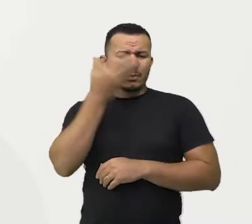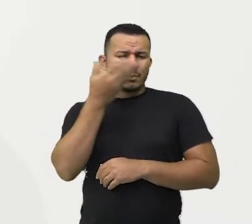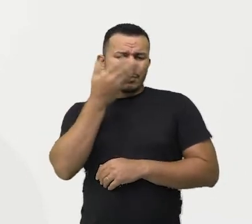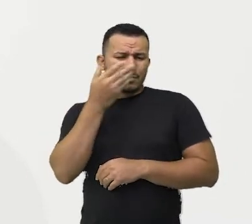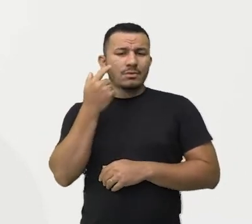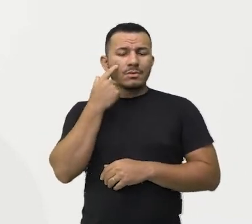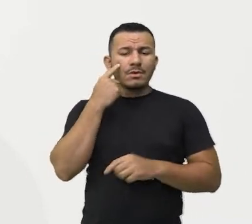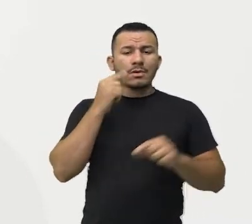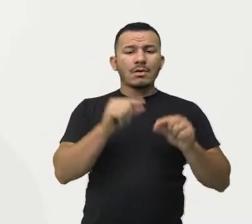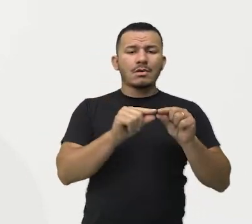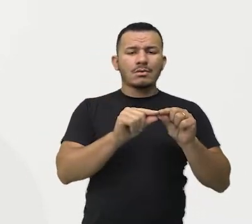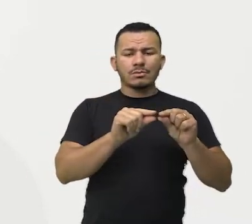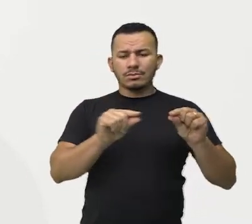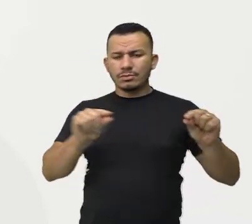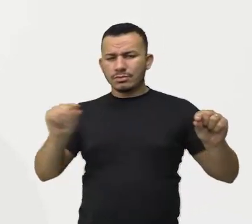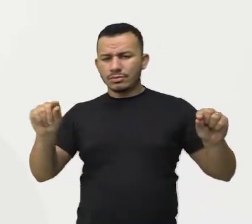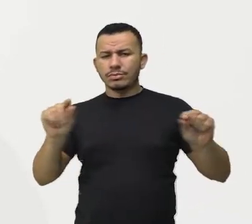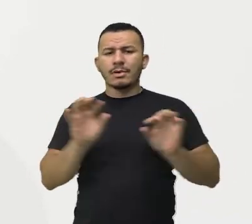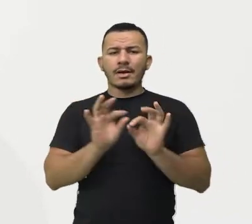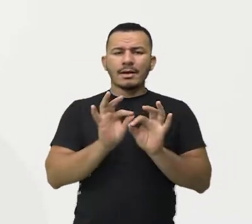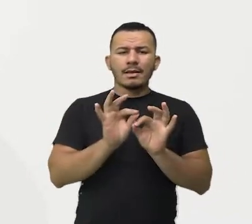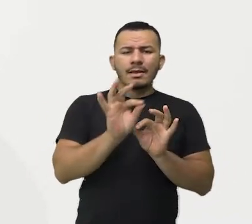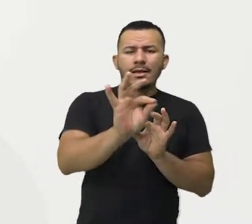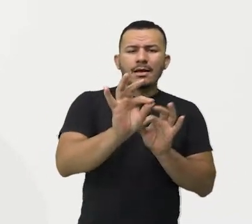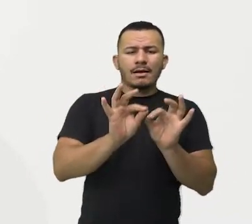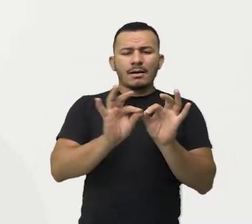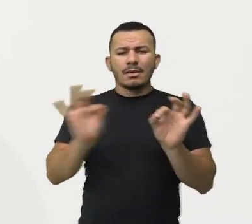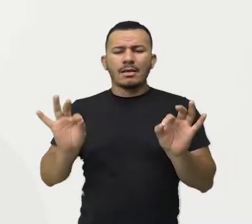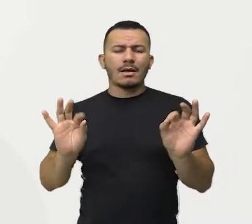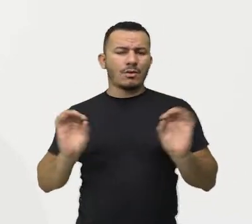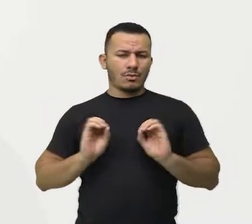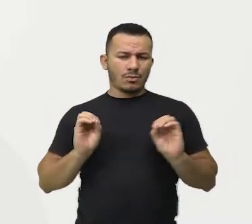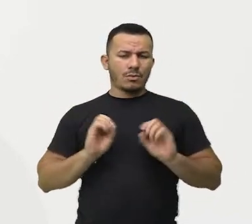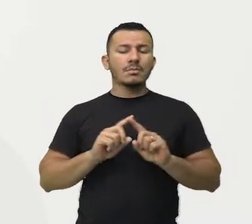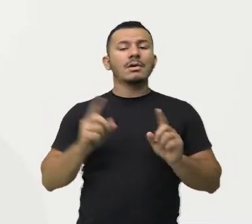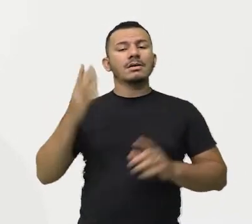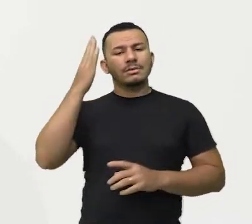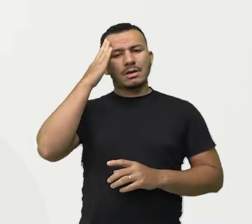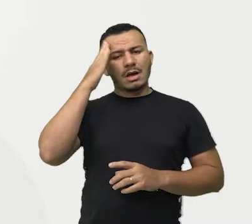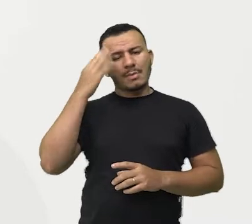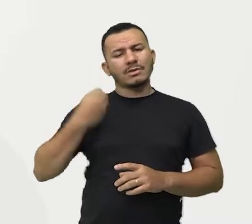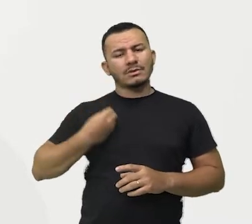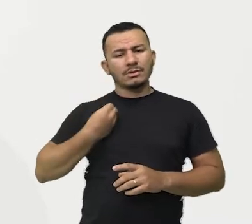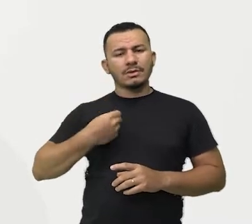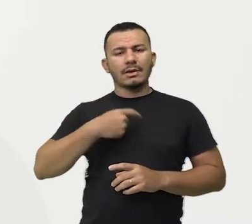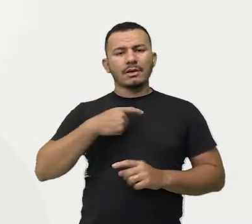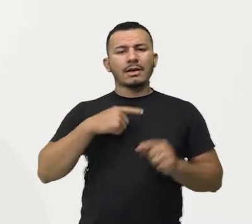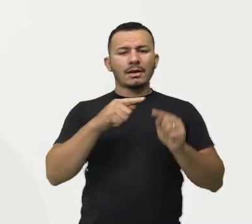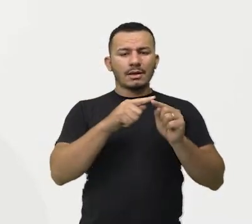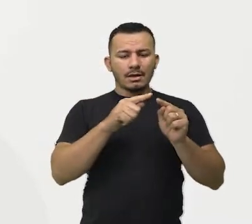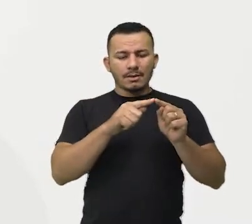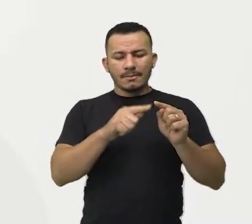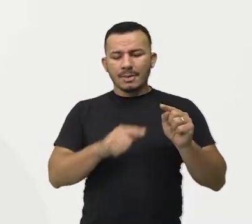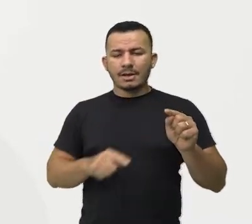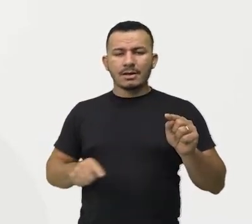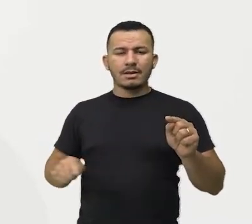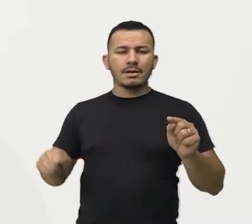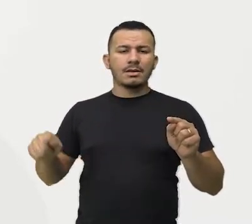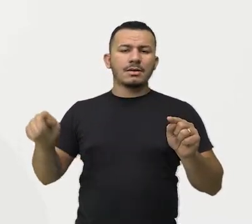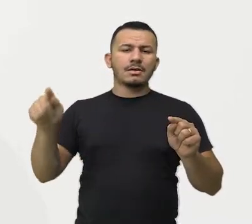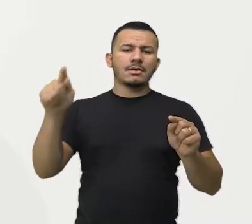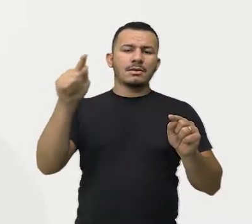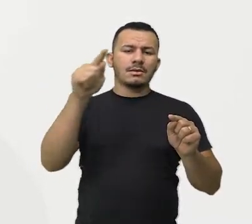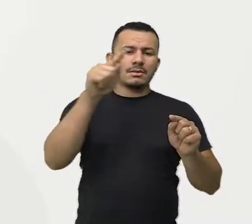imaginária? Uma linha que não tem dimensão, não tem largura, mas nós sabemos que ela existe, tá bom? Que é a linha formada